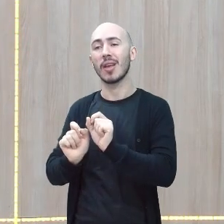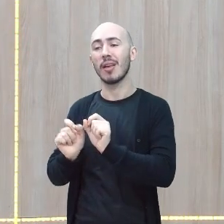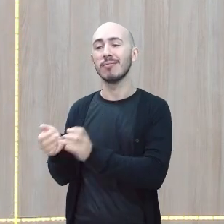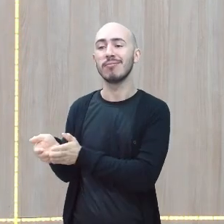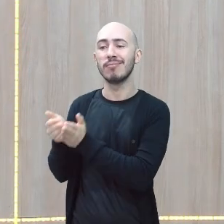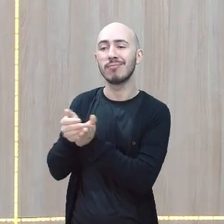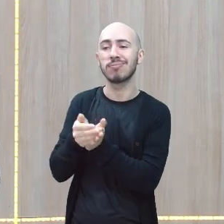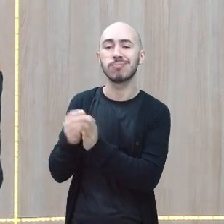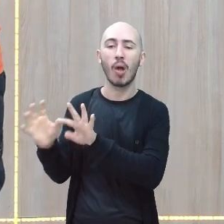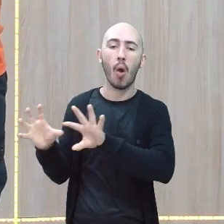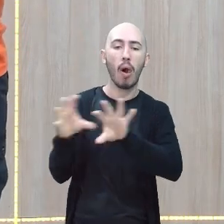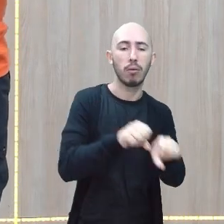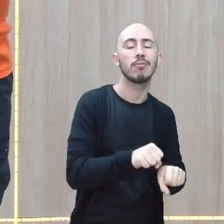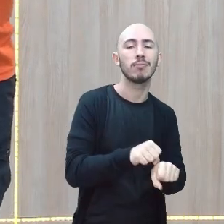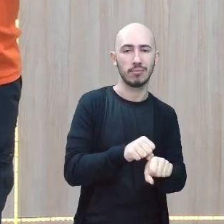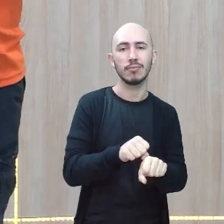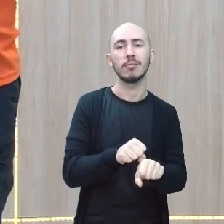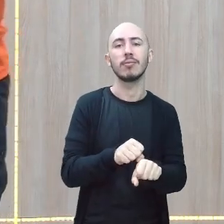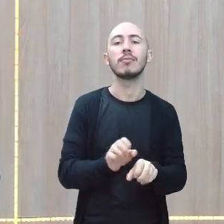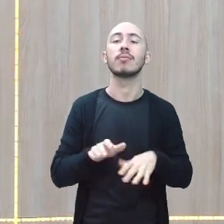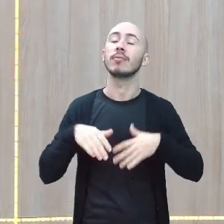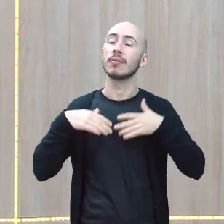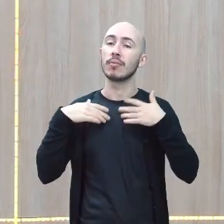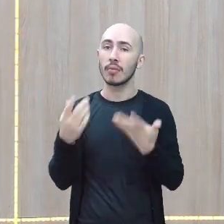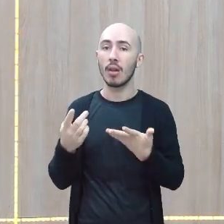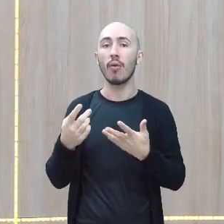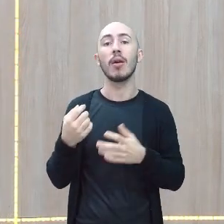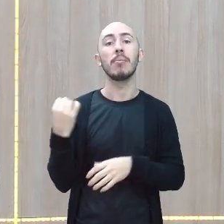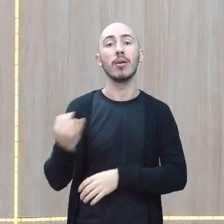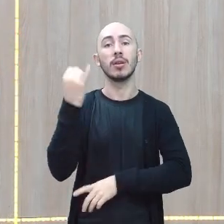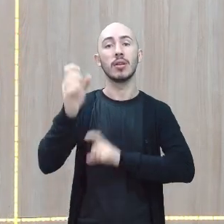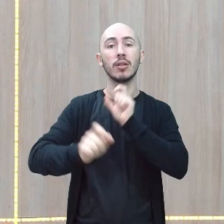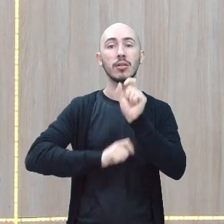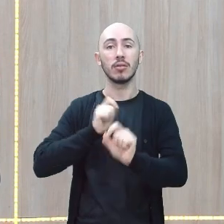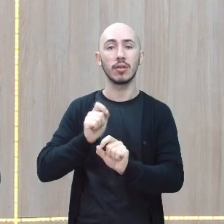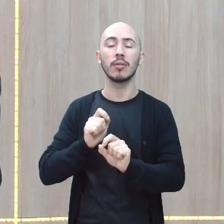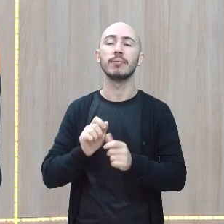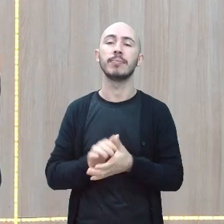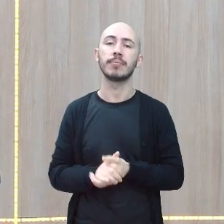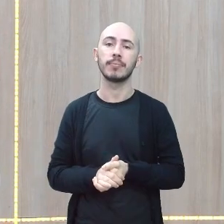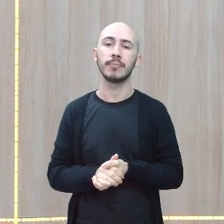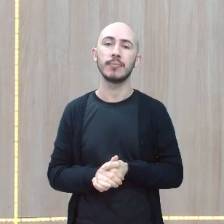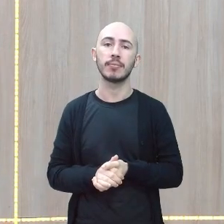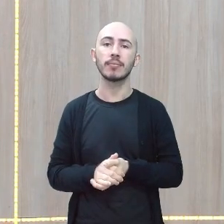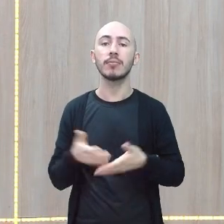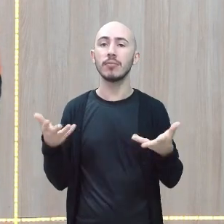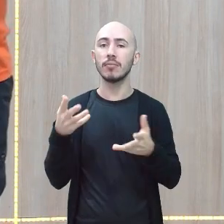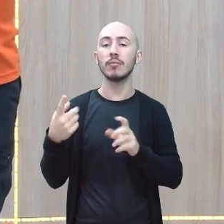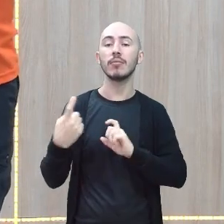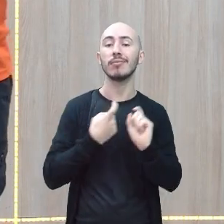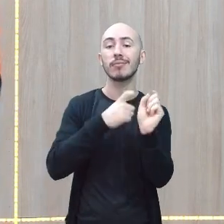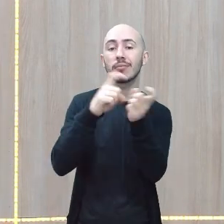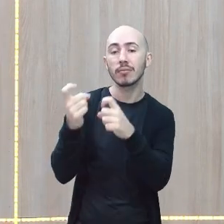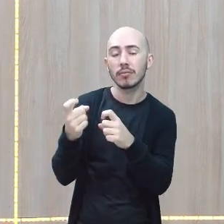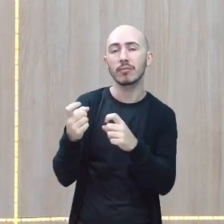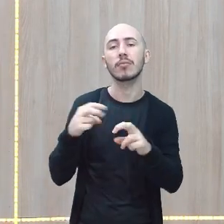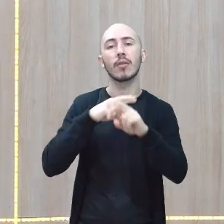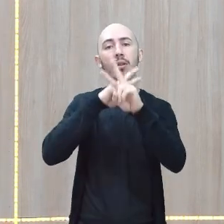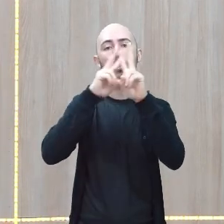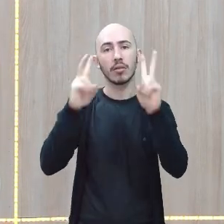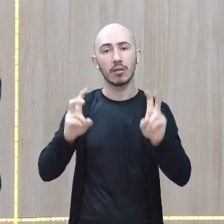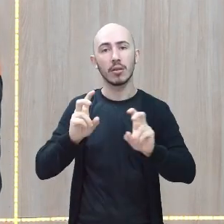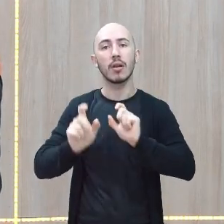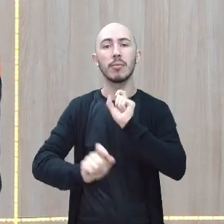muito importante a gente trazer essa discussão, porque hoje existe até a discussão, né, a respeito de